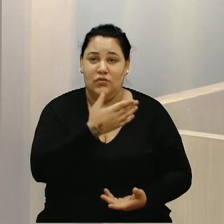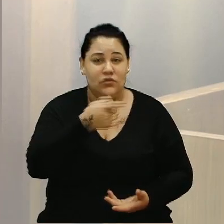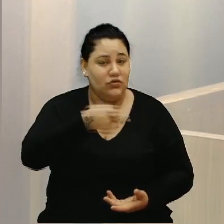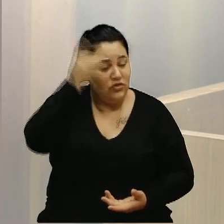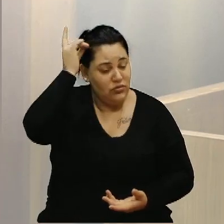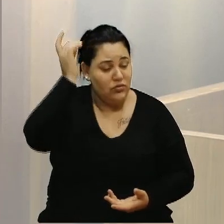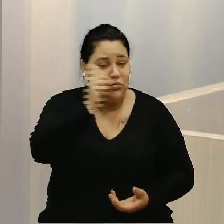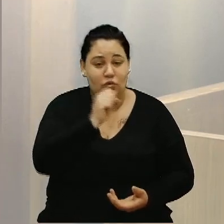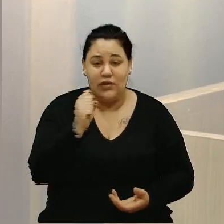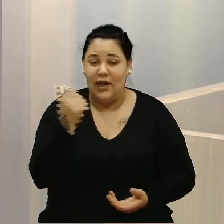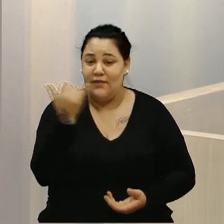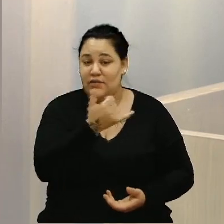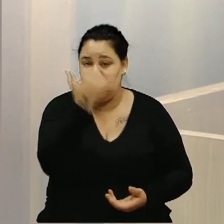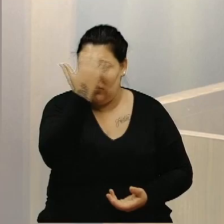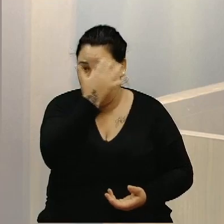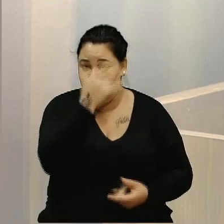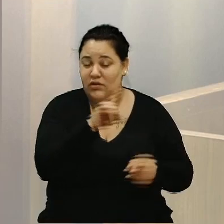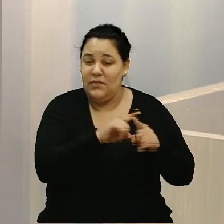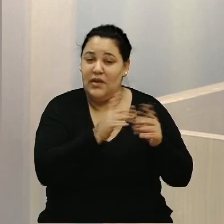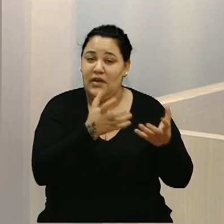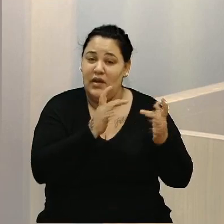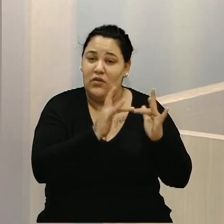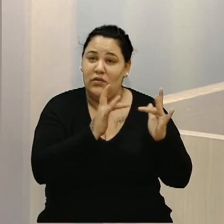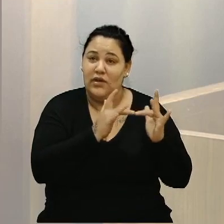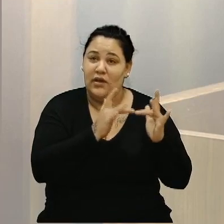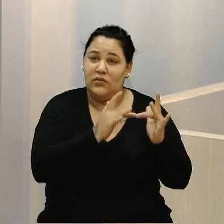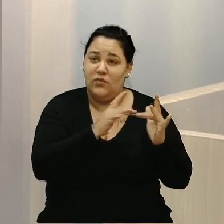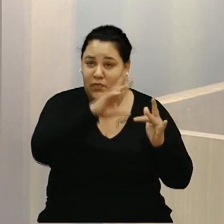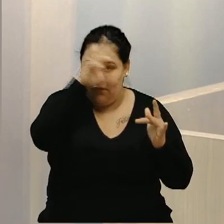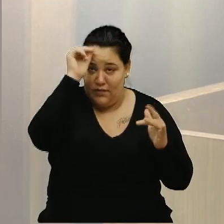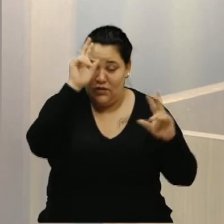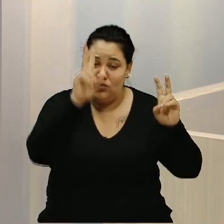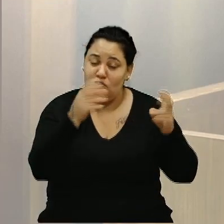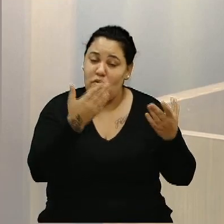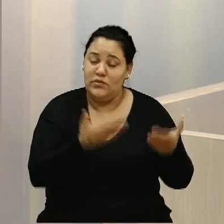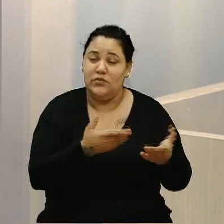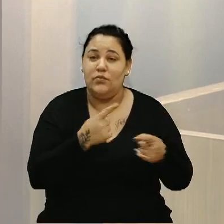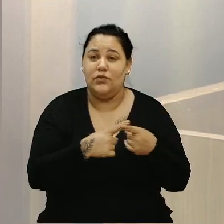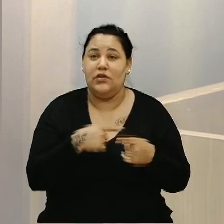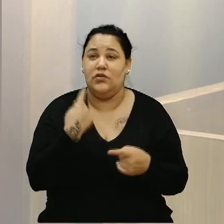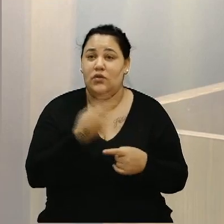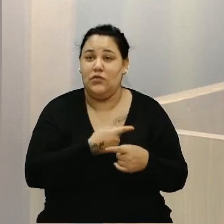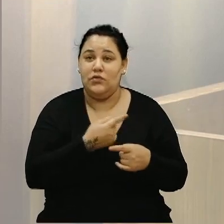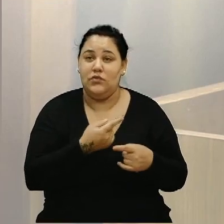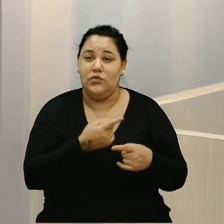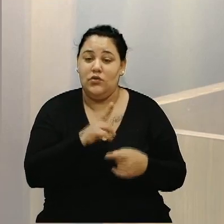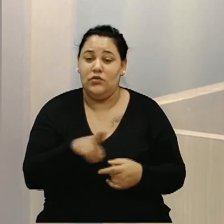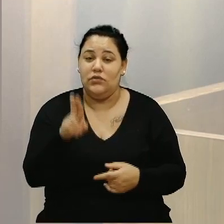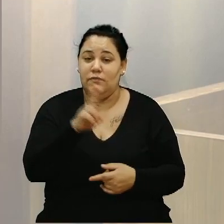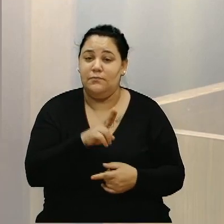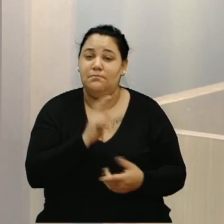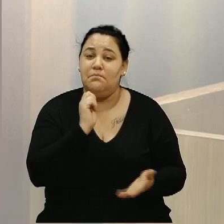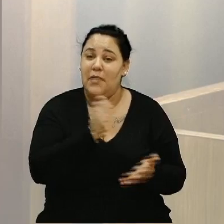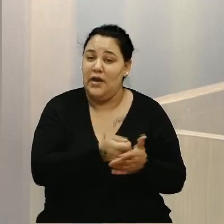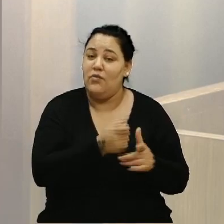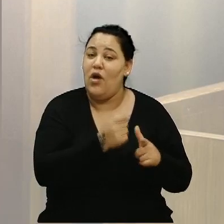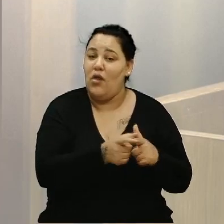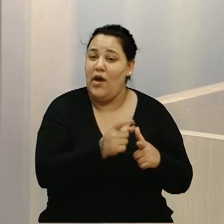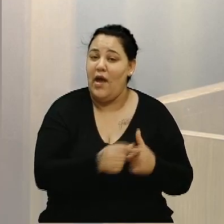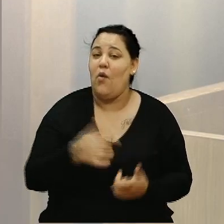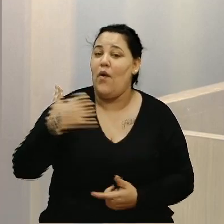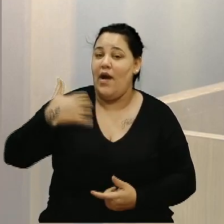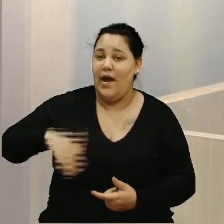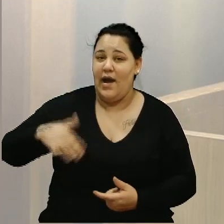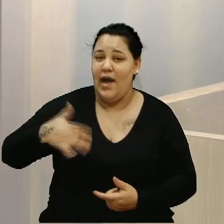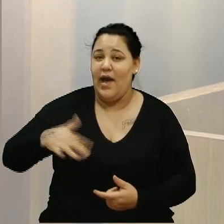também, assim que possível, quero conversar com o prefeito sobre isso, porque nós colocamos um recurso enorme lá no aluguel.